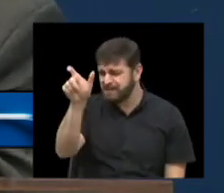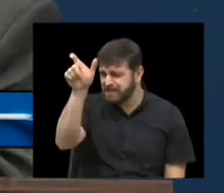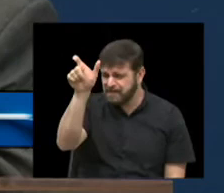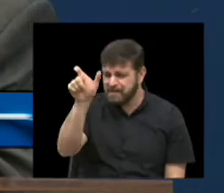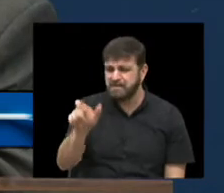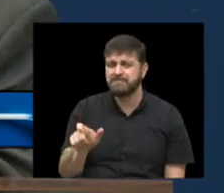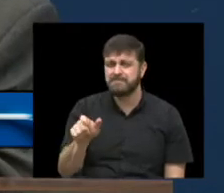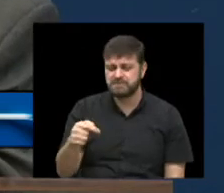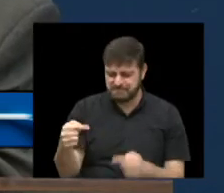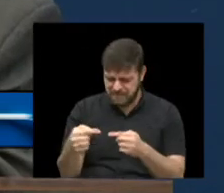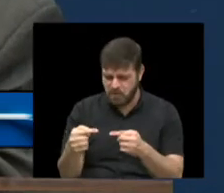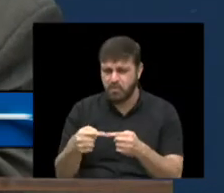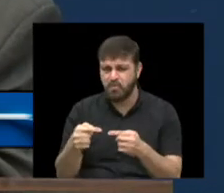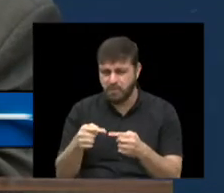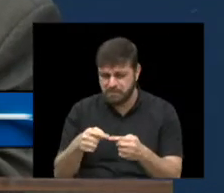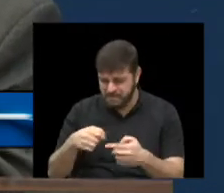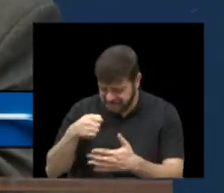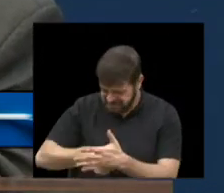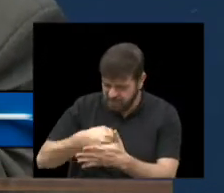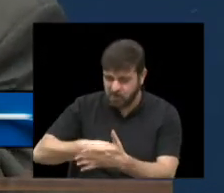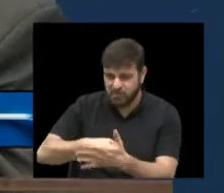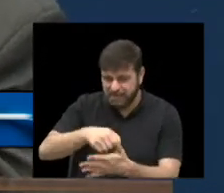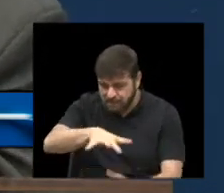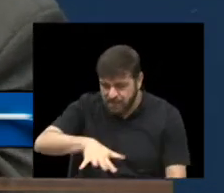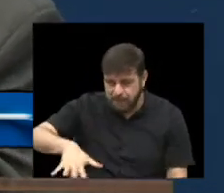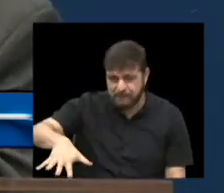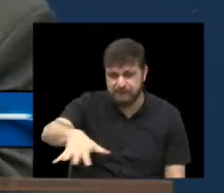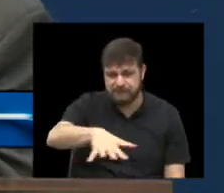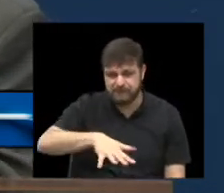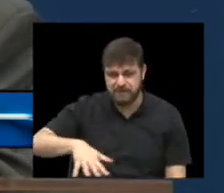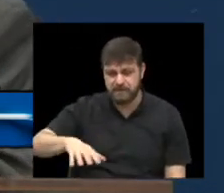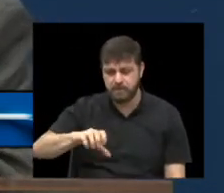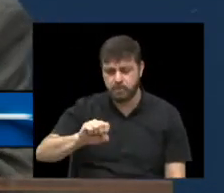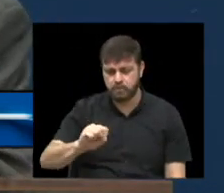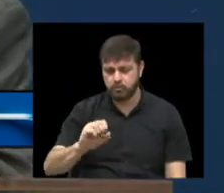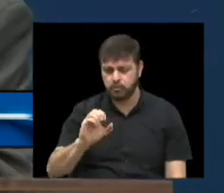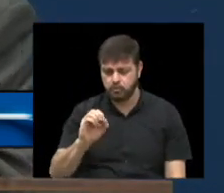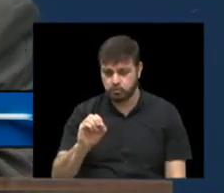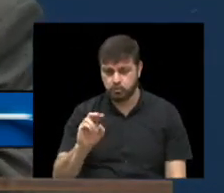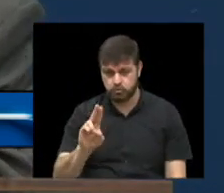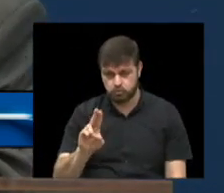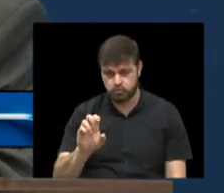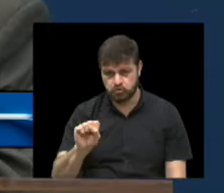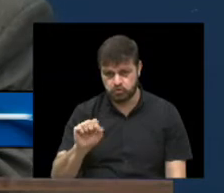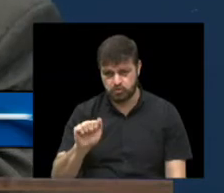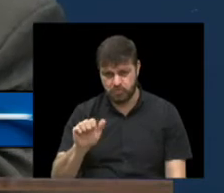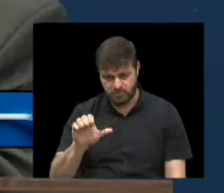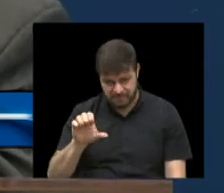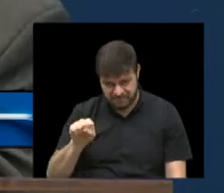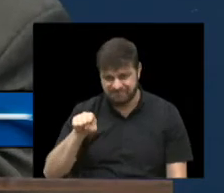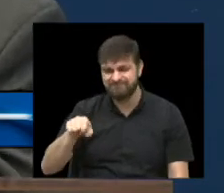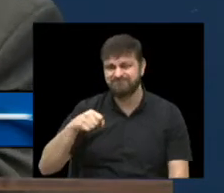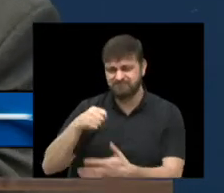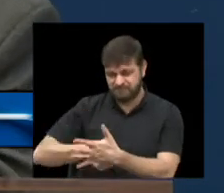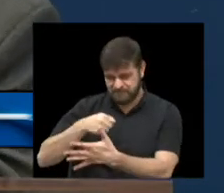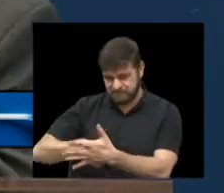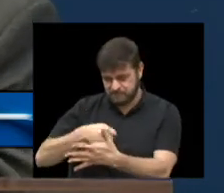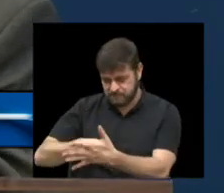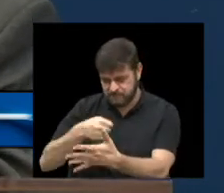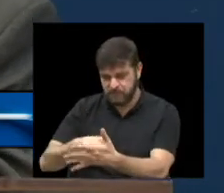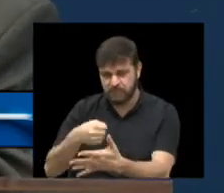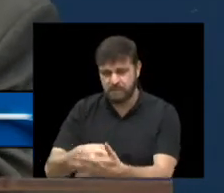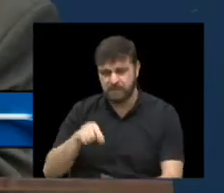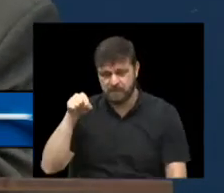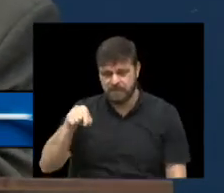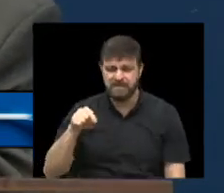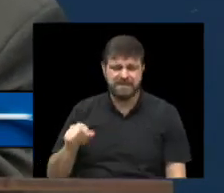pública. Ele lutava por Souzas há mais de 60 anos, morador do Jardim Santana, Jardim Conceição.